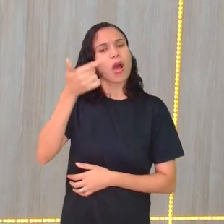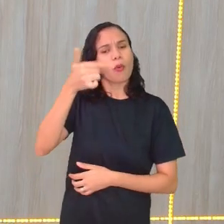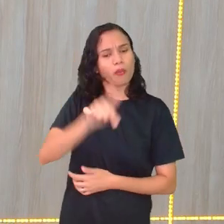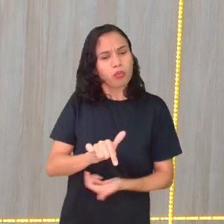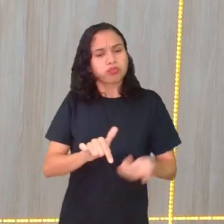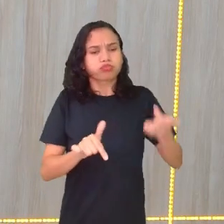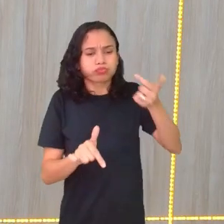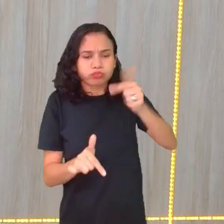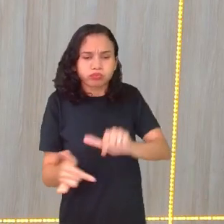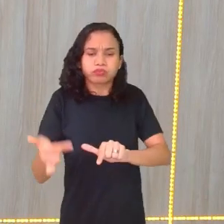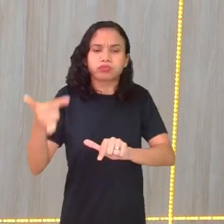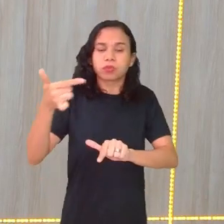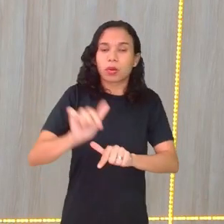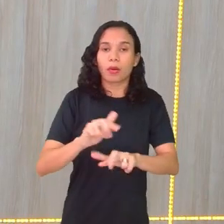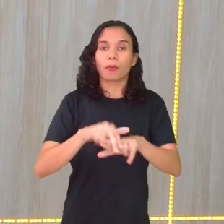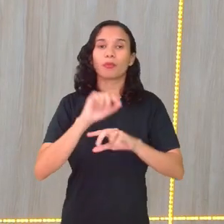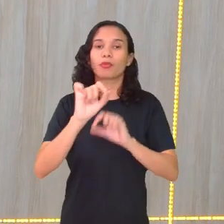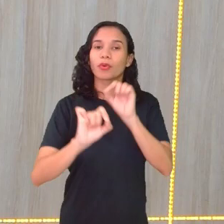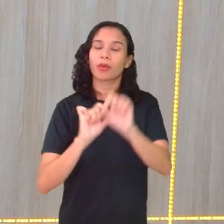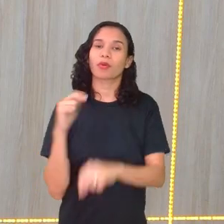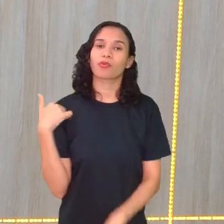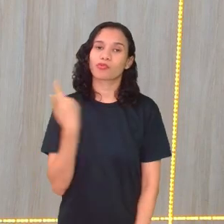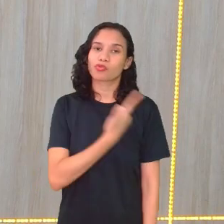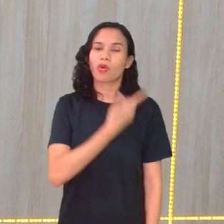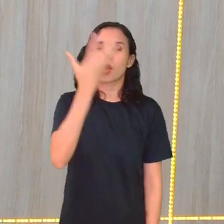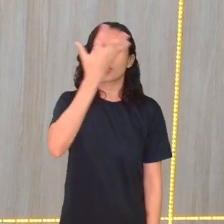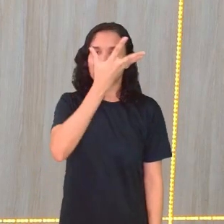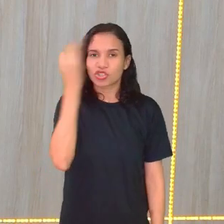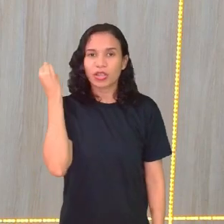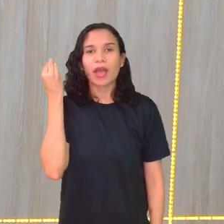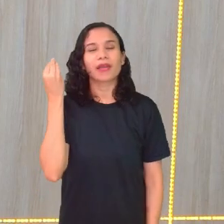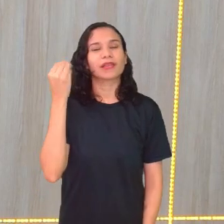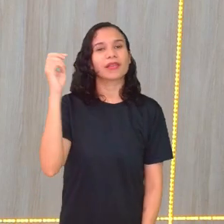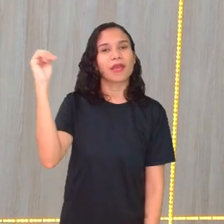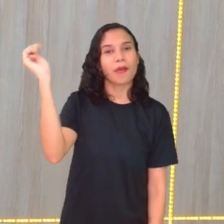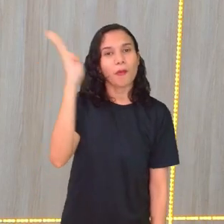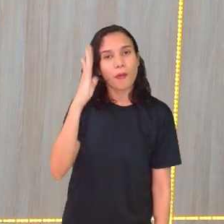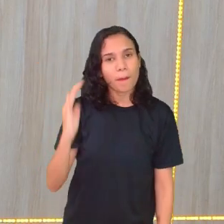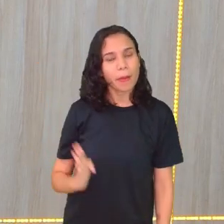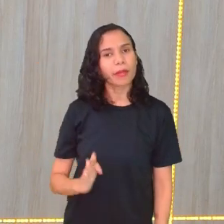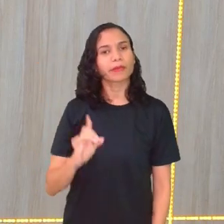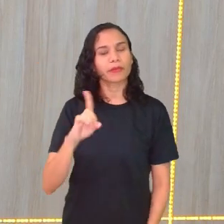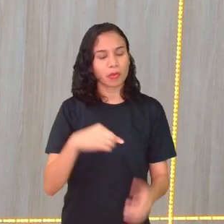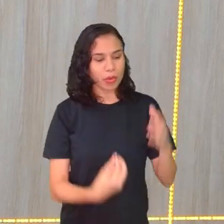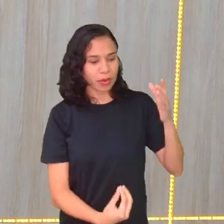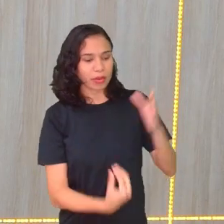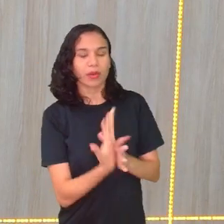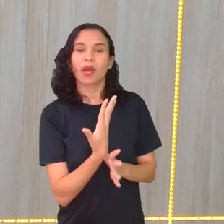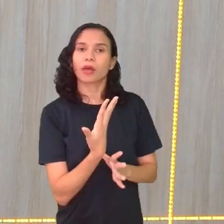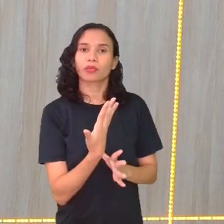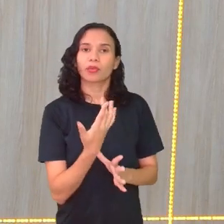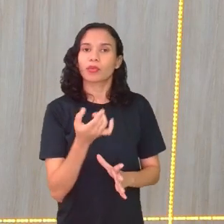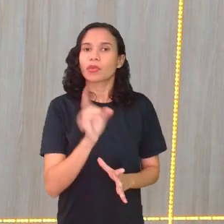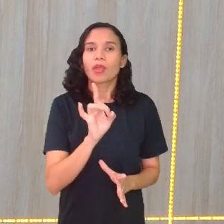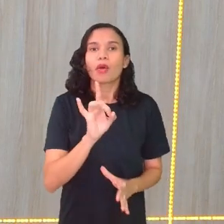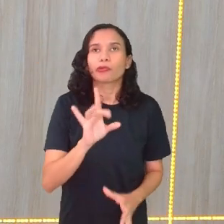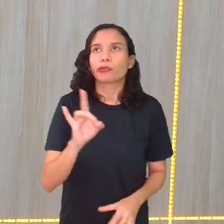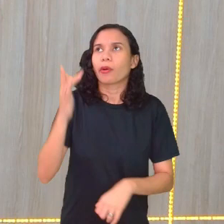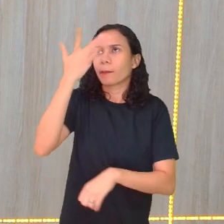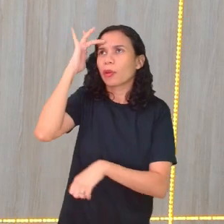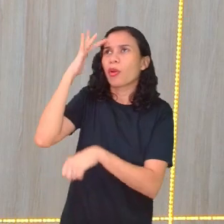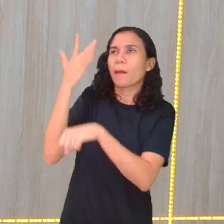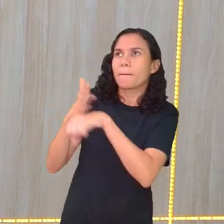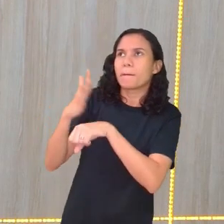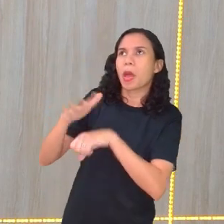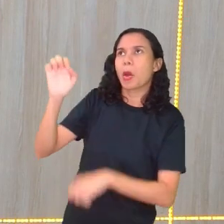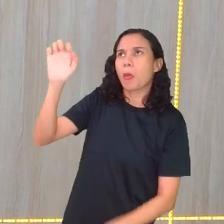falando, justamente porque a gente se esquece de que o Brasil, ele foi fundado não apenas por brancos